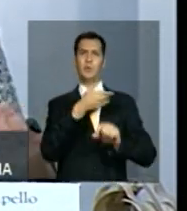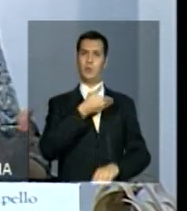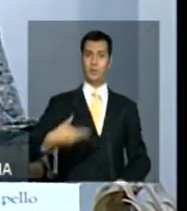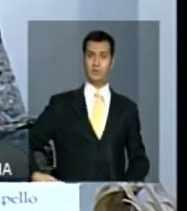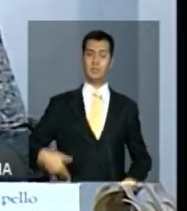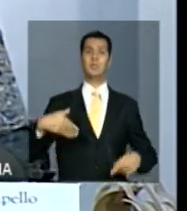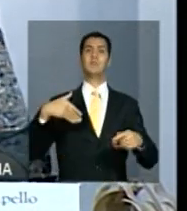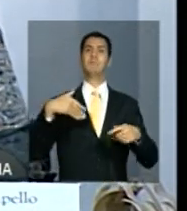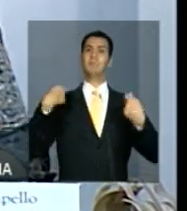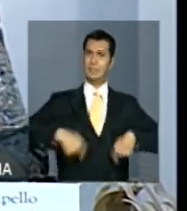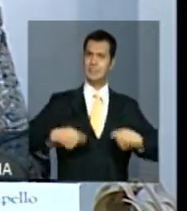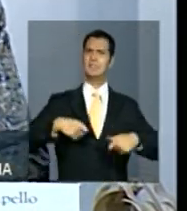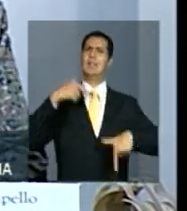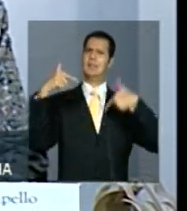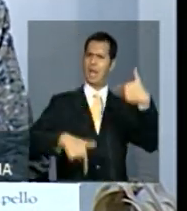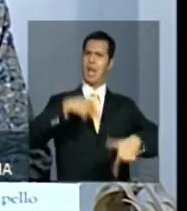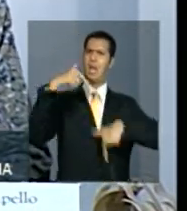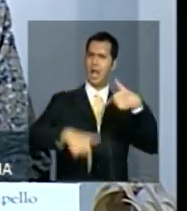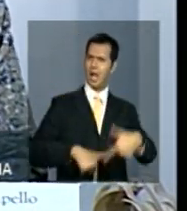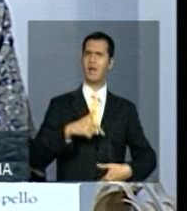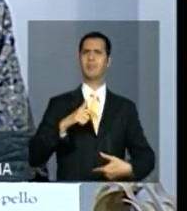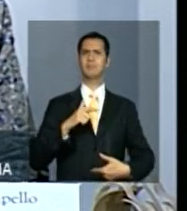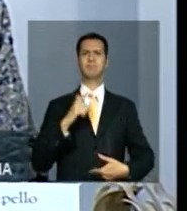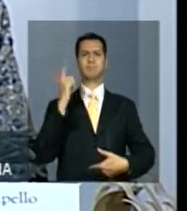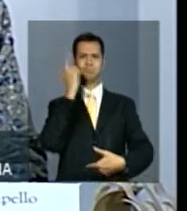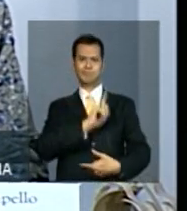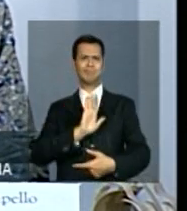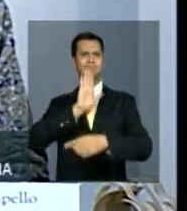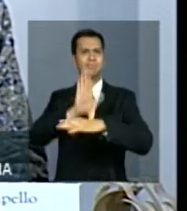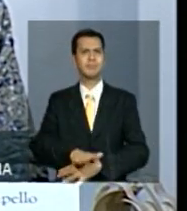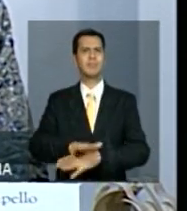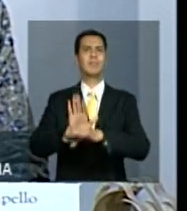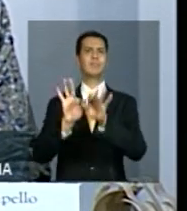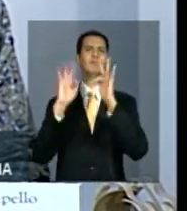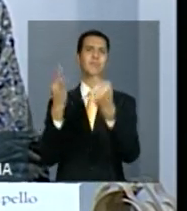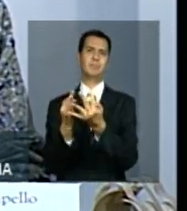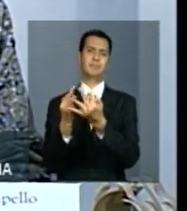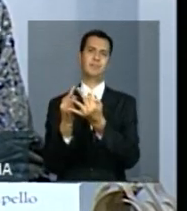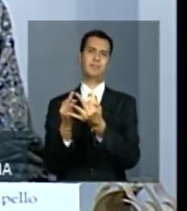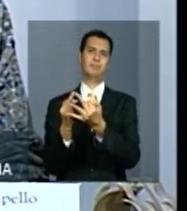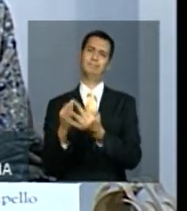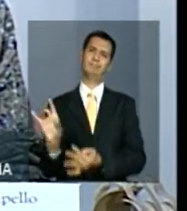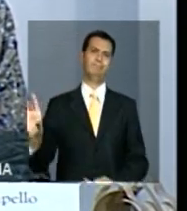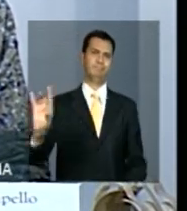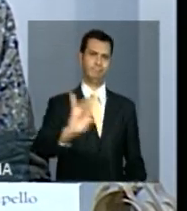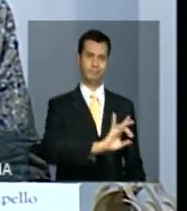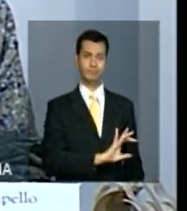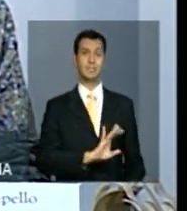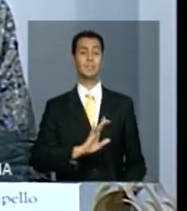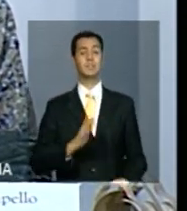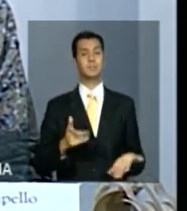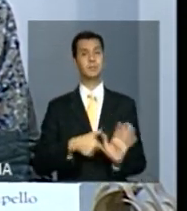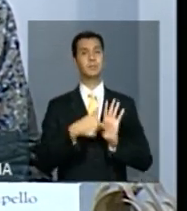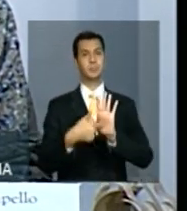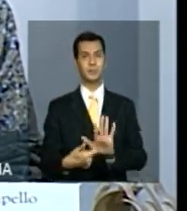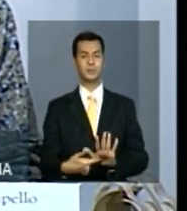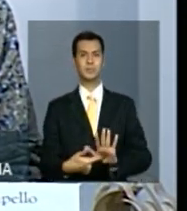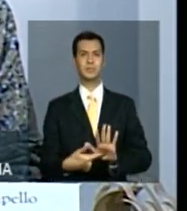e chegar nessas famílias é um conceito que em grande medida explica como